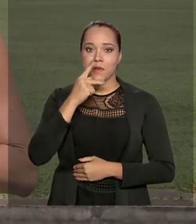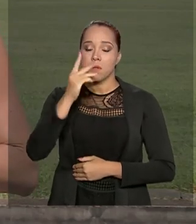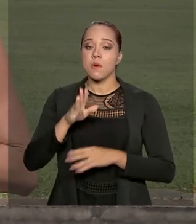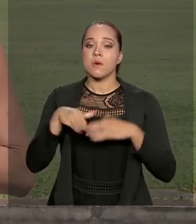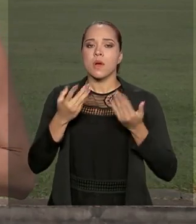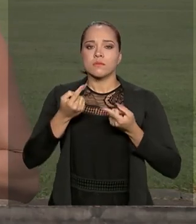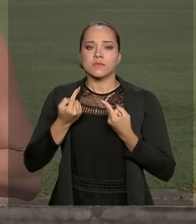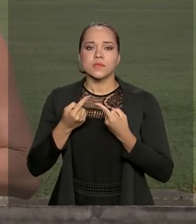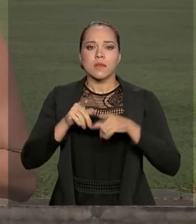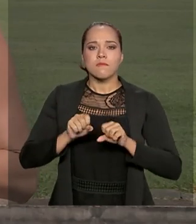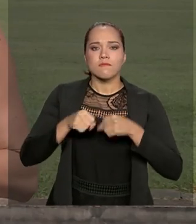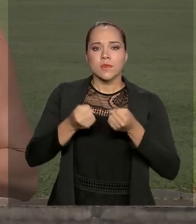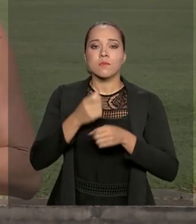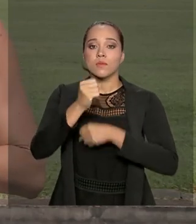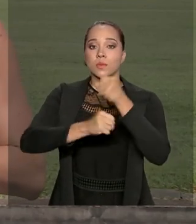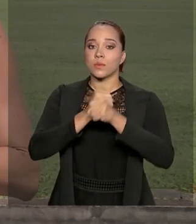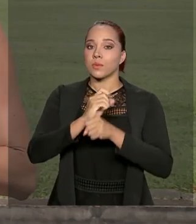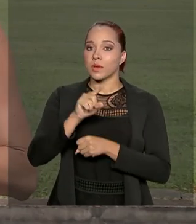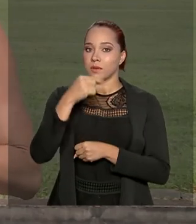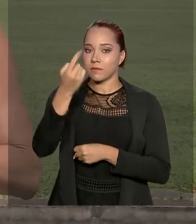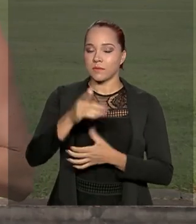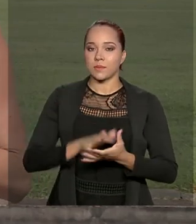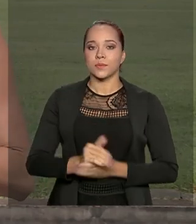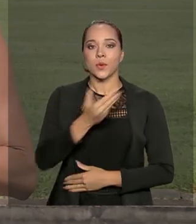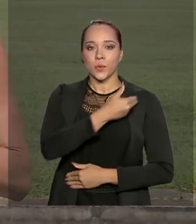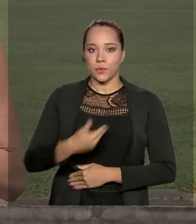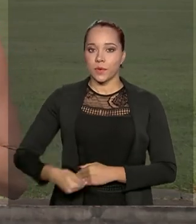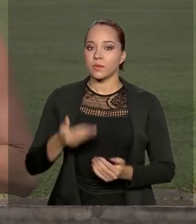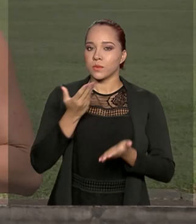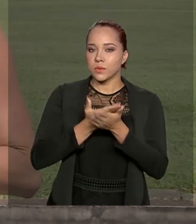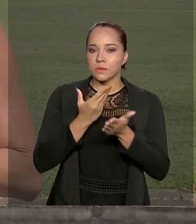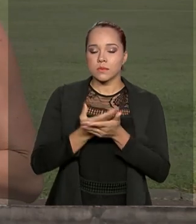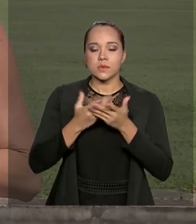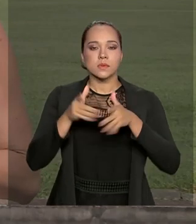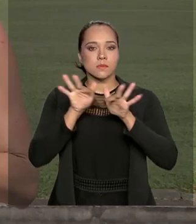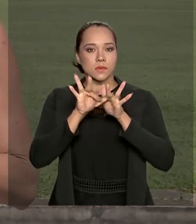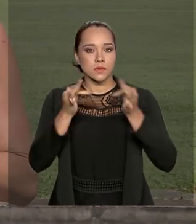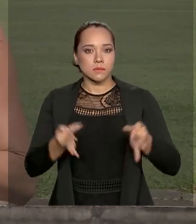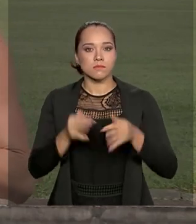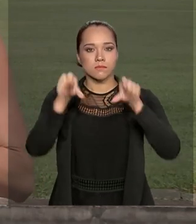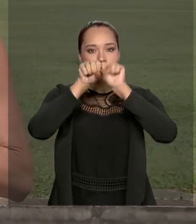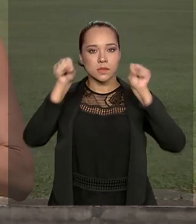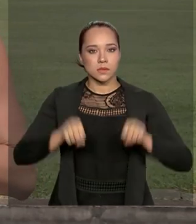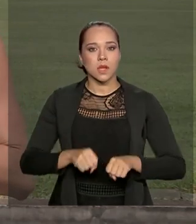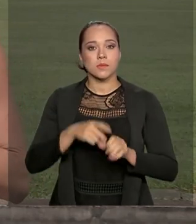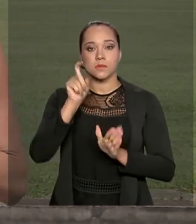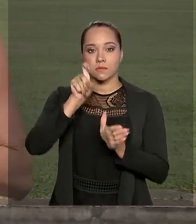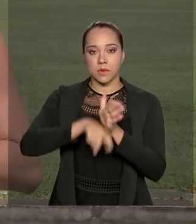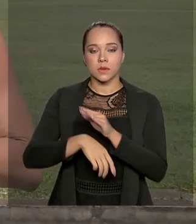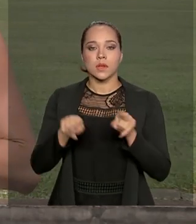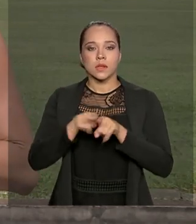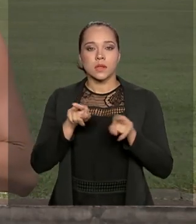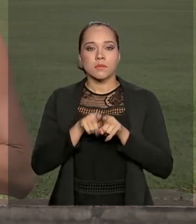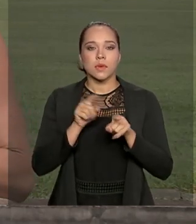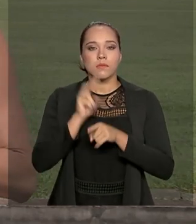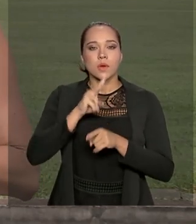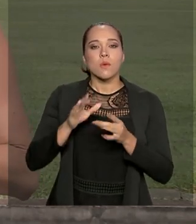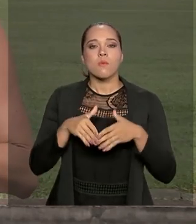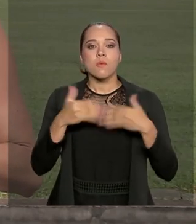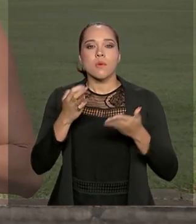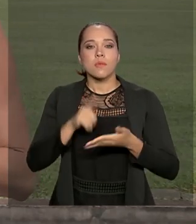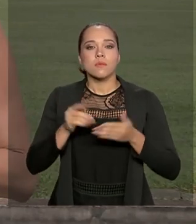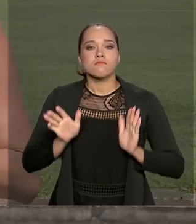desafios para o ano que vem. O governo estuda a simplificação do sistema de impostos e medidas para